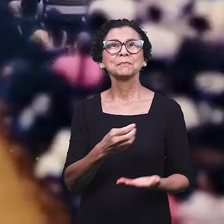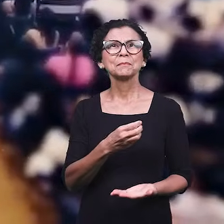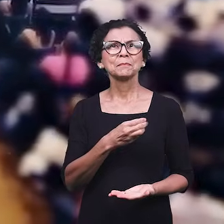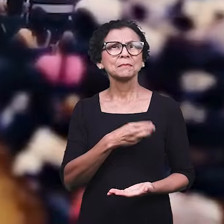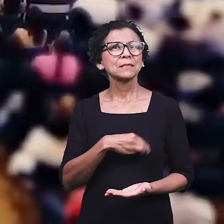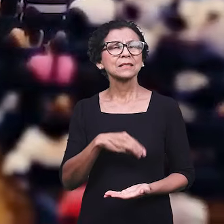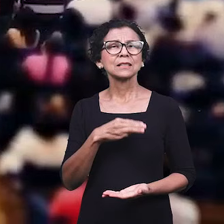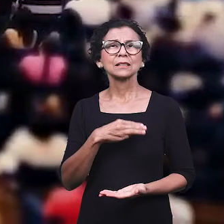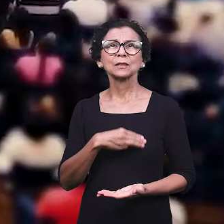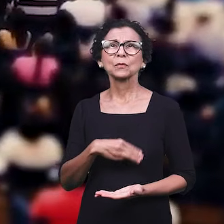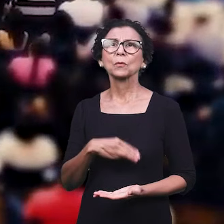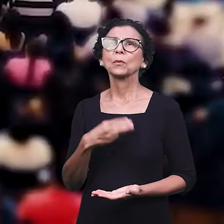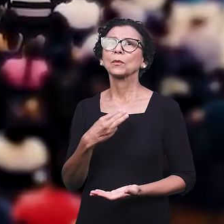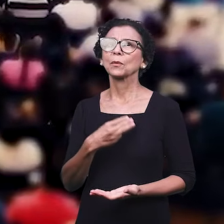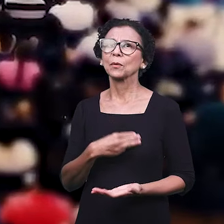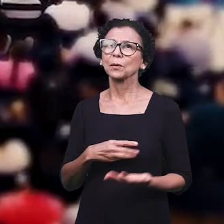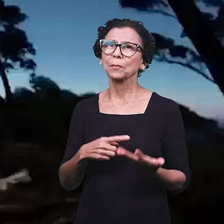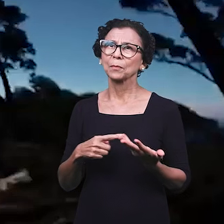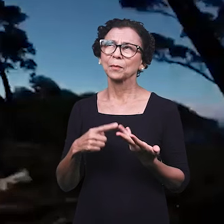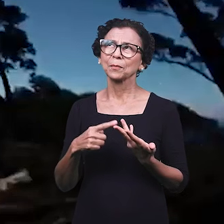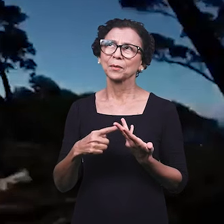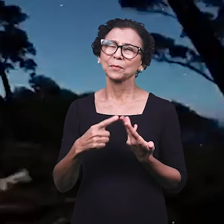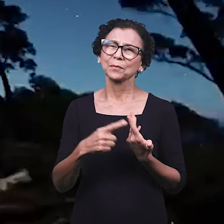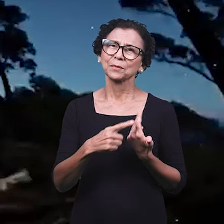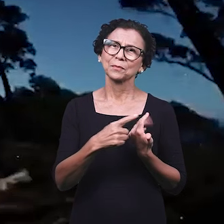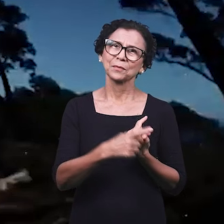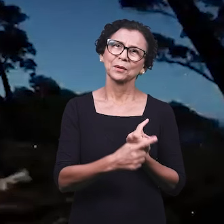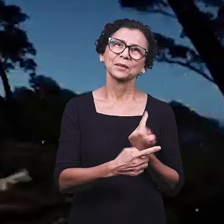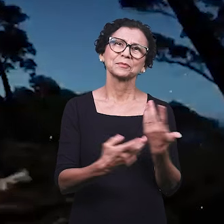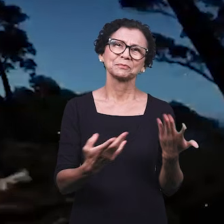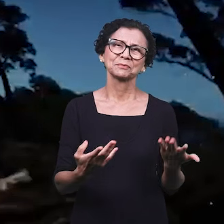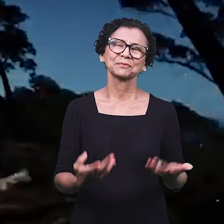bendizer pelas suas